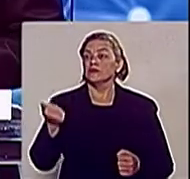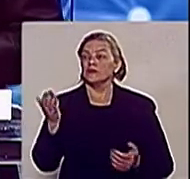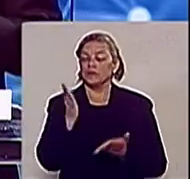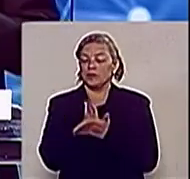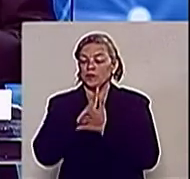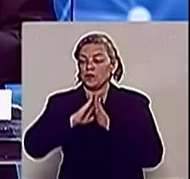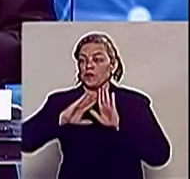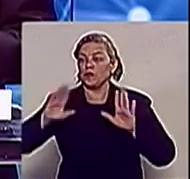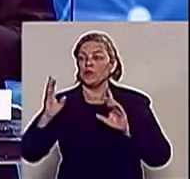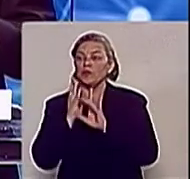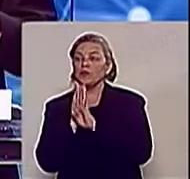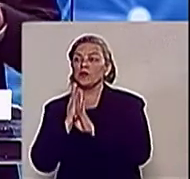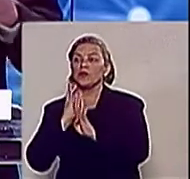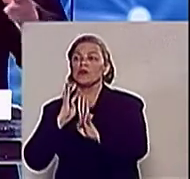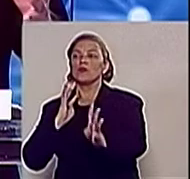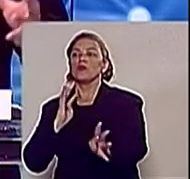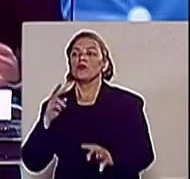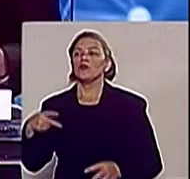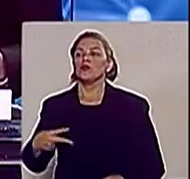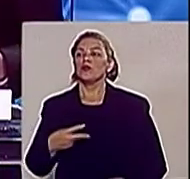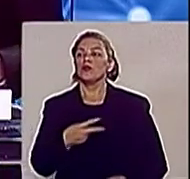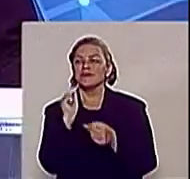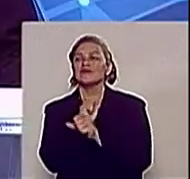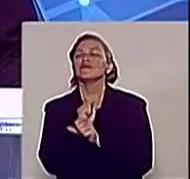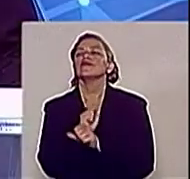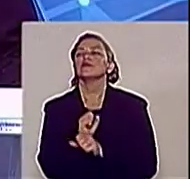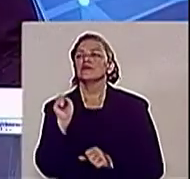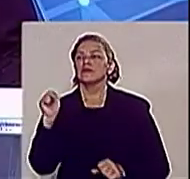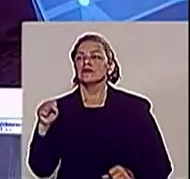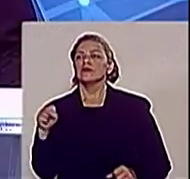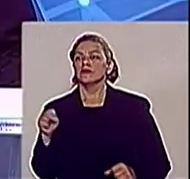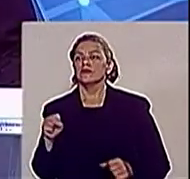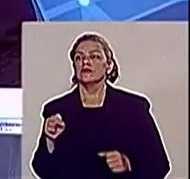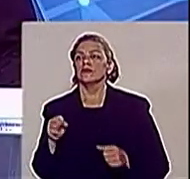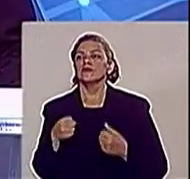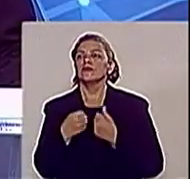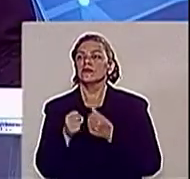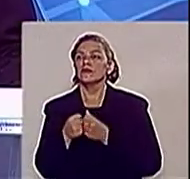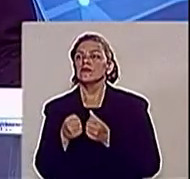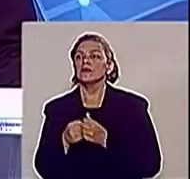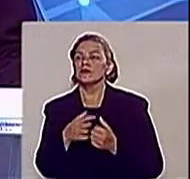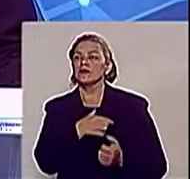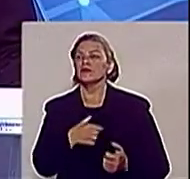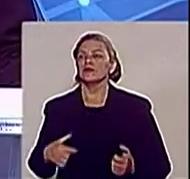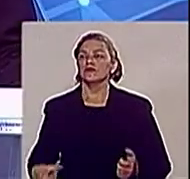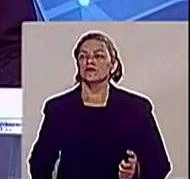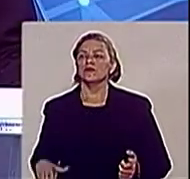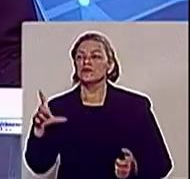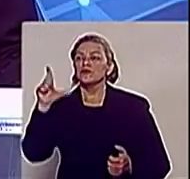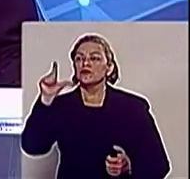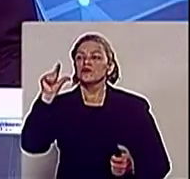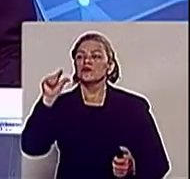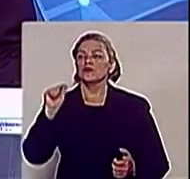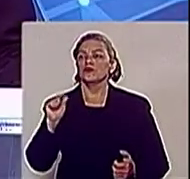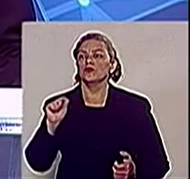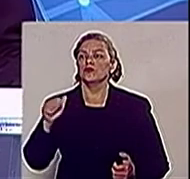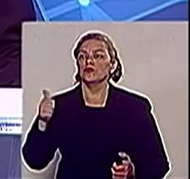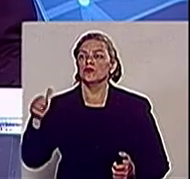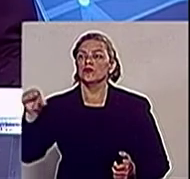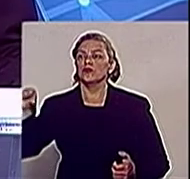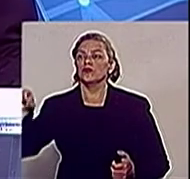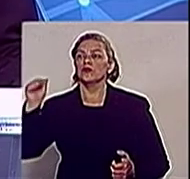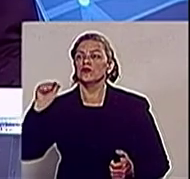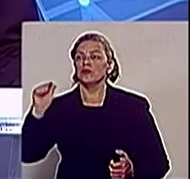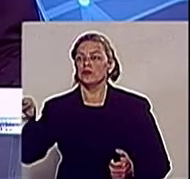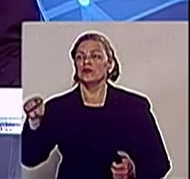população. E principalmente, vamos fazer a integração da saúde. O transporte público reduziu-se 19 mil viagens por mês do